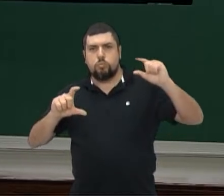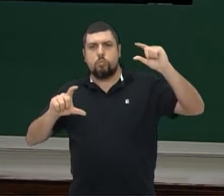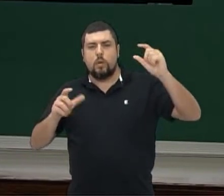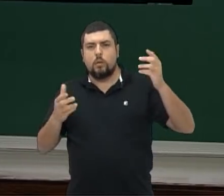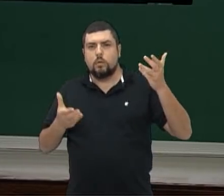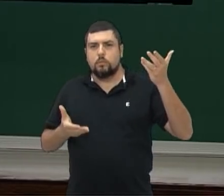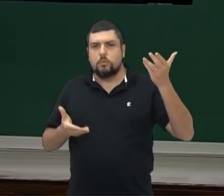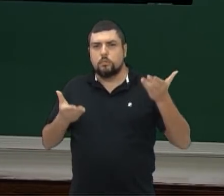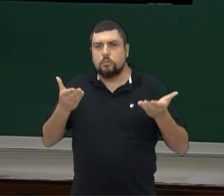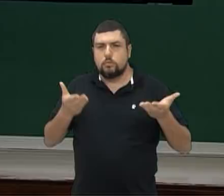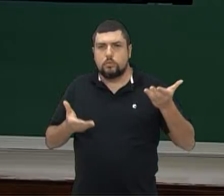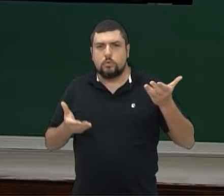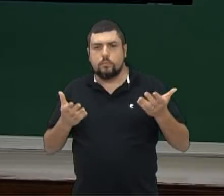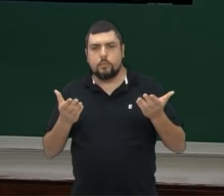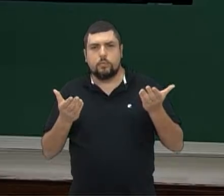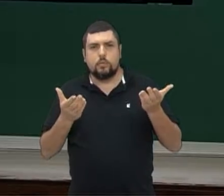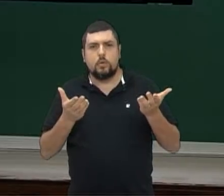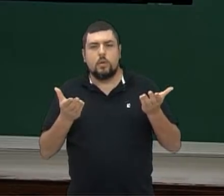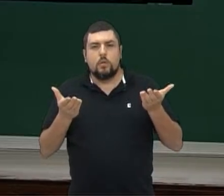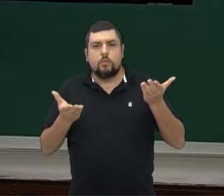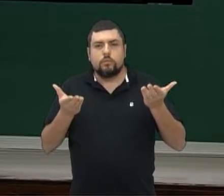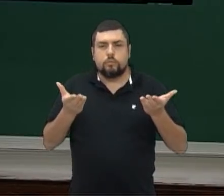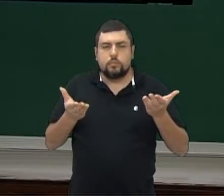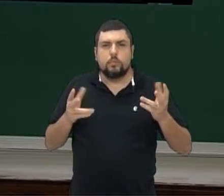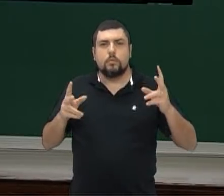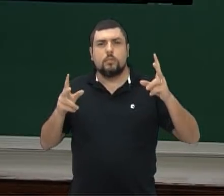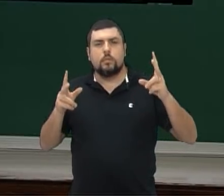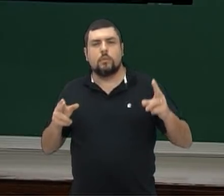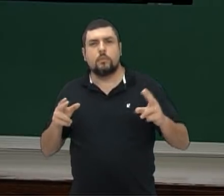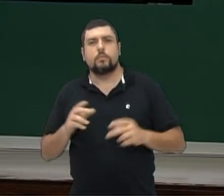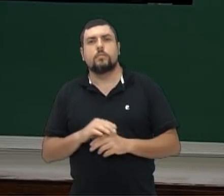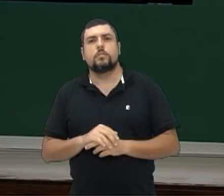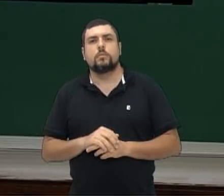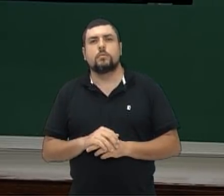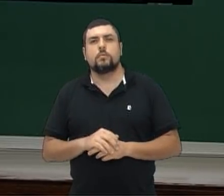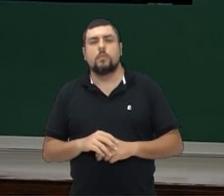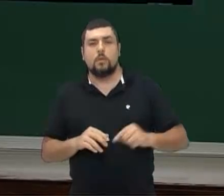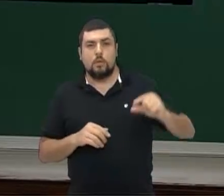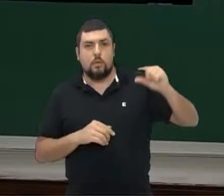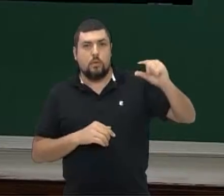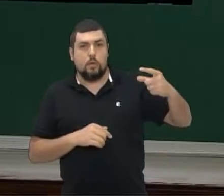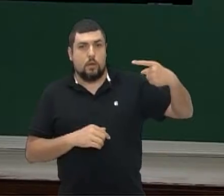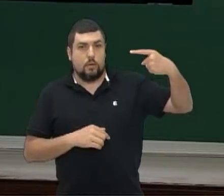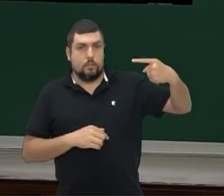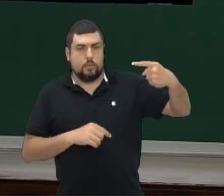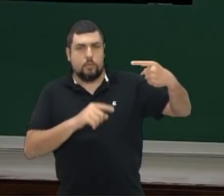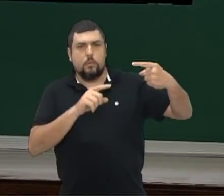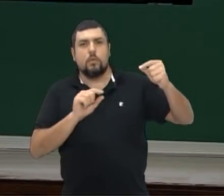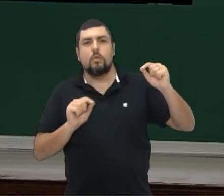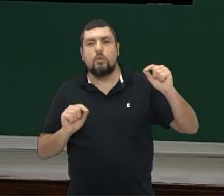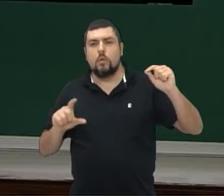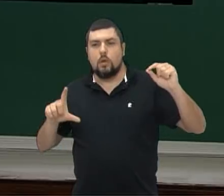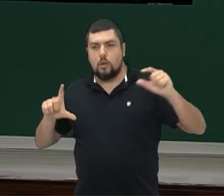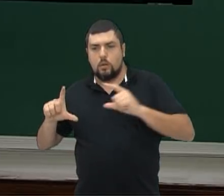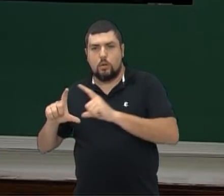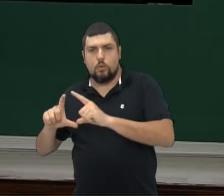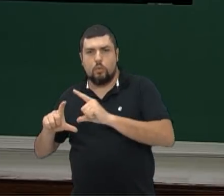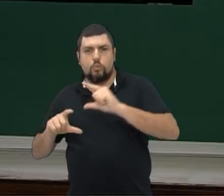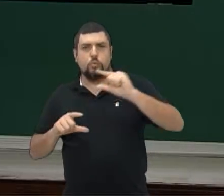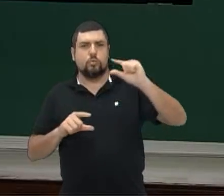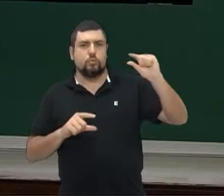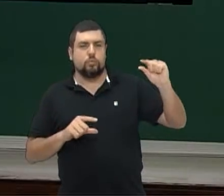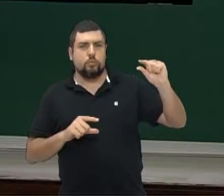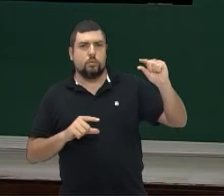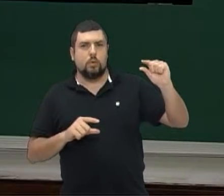proporcionalmente o dobro, digamos assim, da figura 1. E a figura 1, ela é a redução da figura 2. Então, a